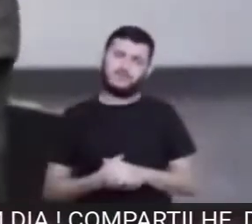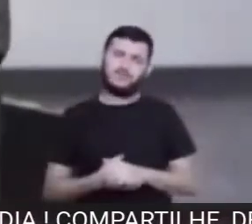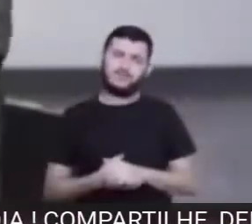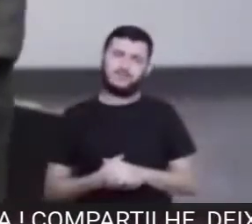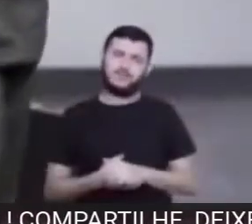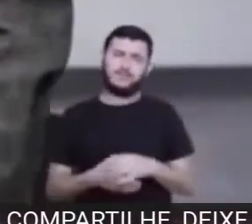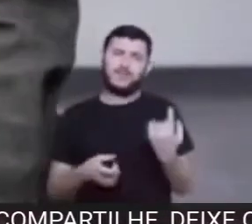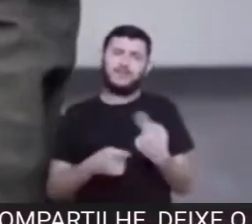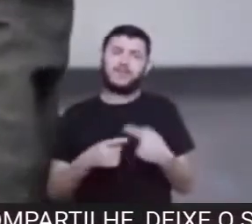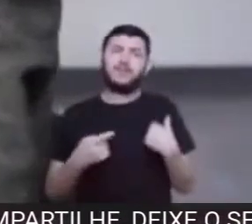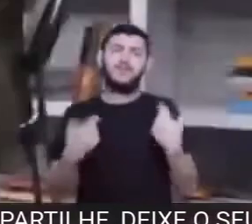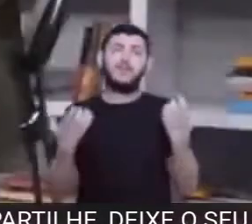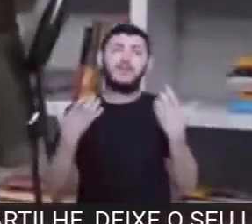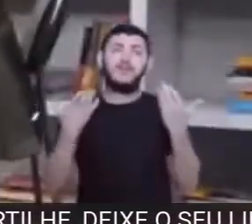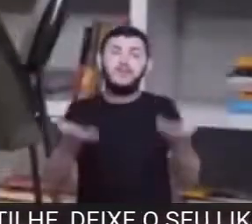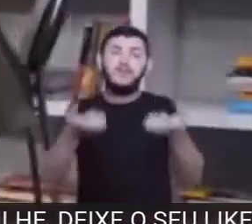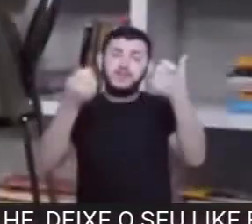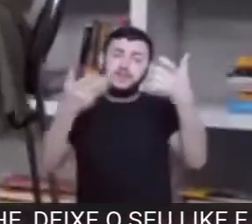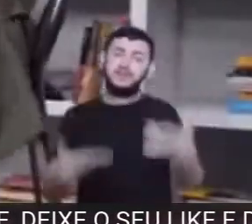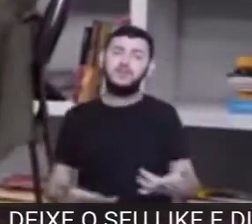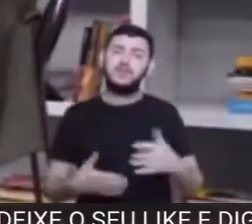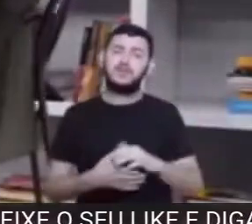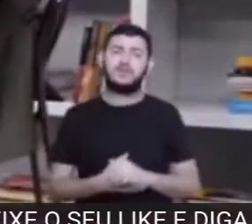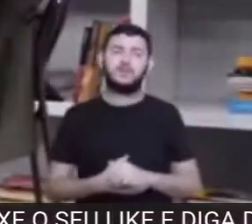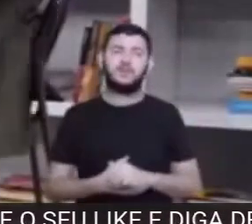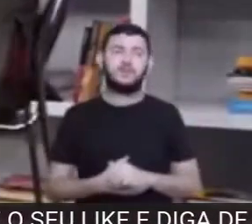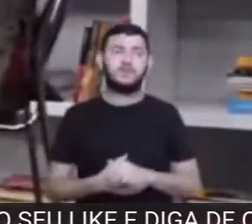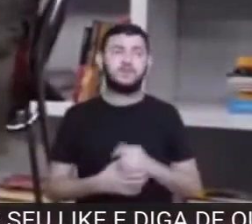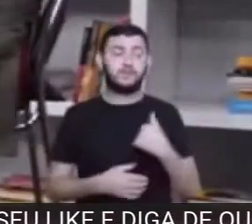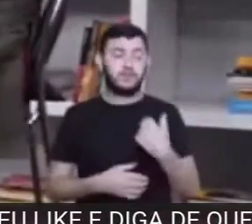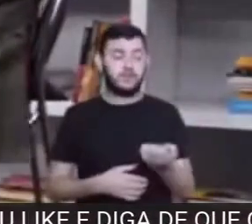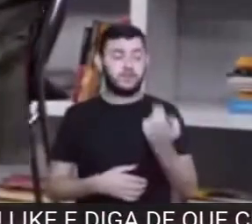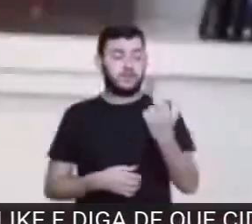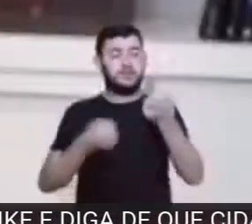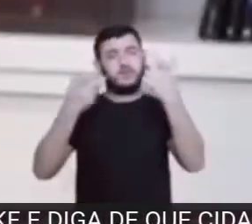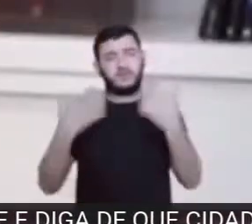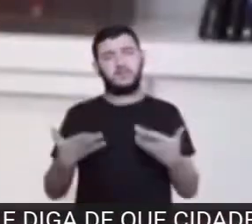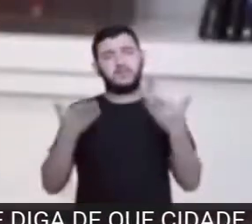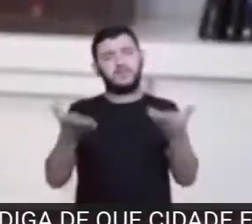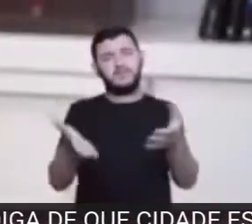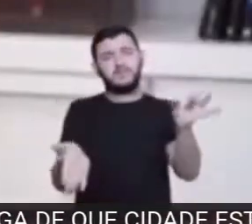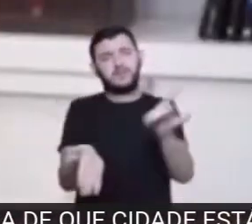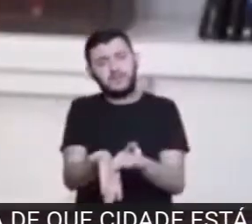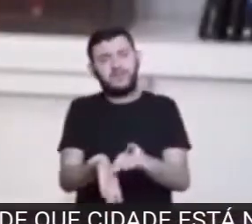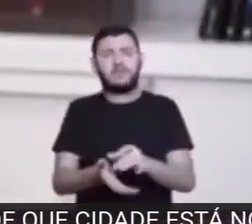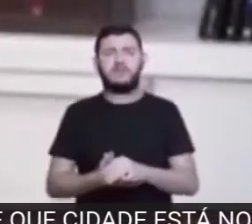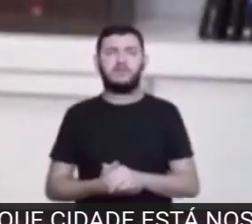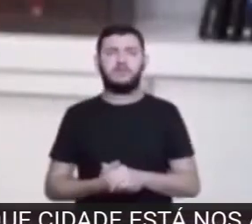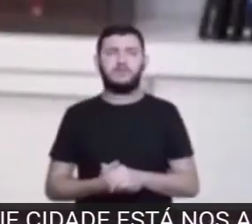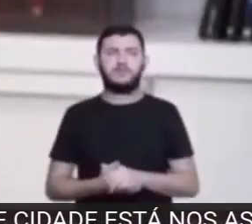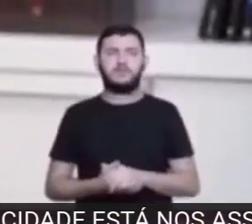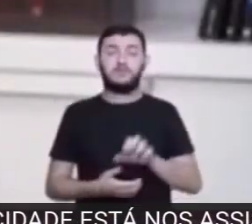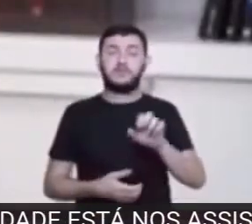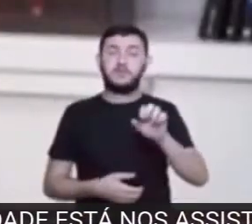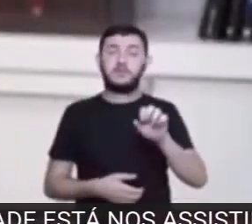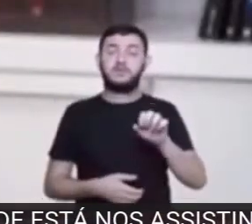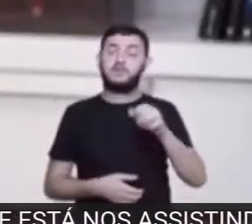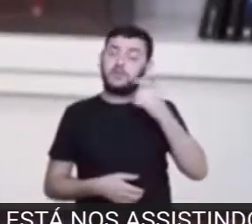Eu queria que o senhor falasse justamente sobre isso. Deixa eu falar uma coisa para você com muita sinceridade. Por favor. Se um cara como